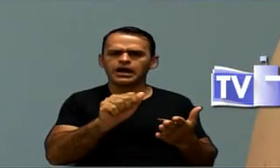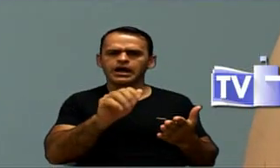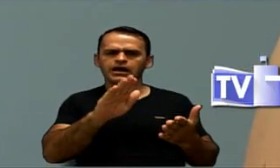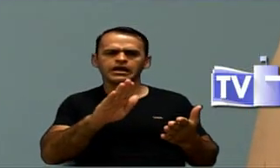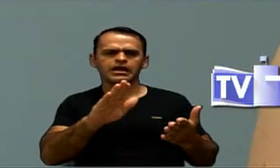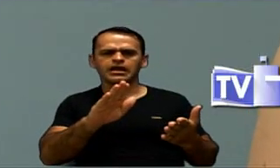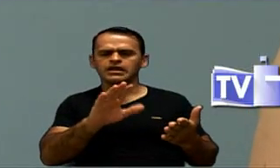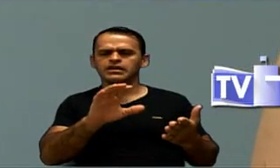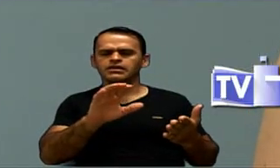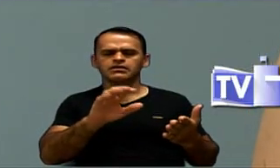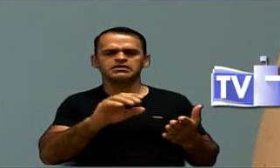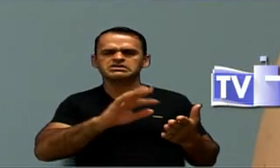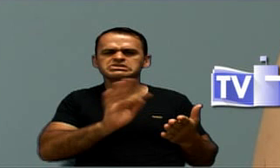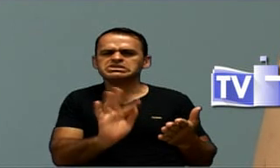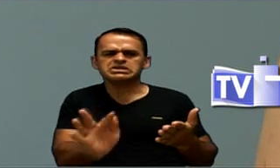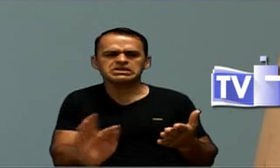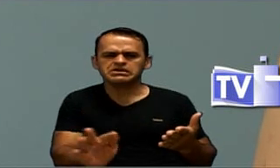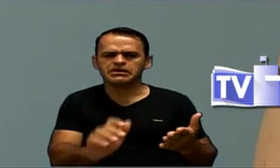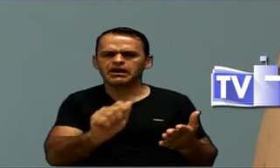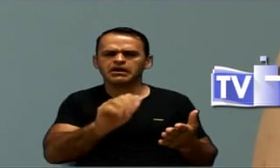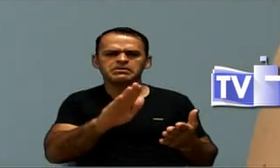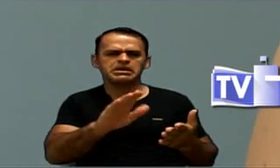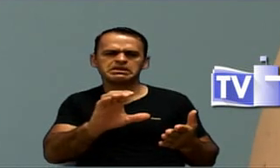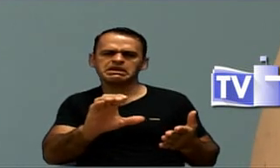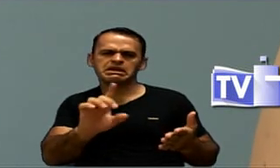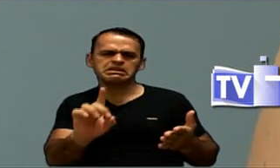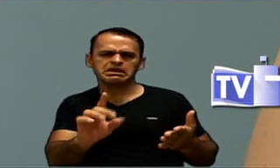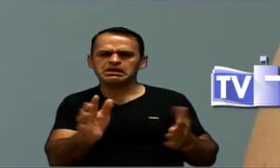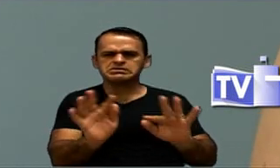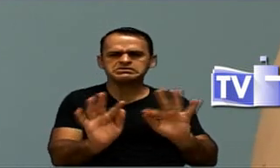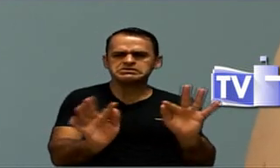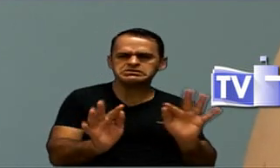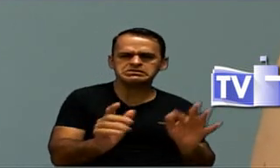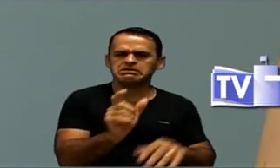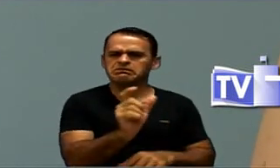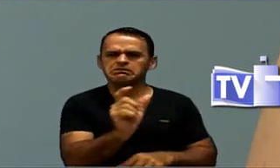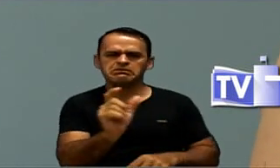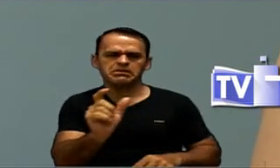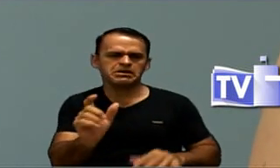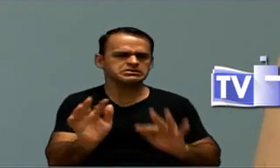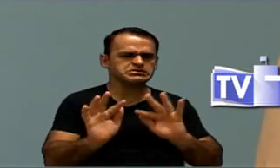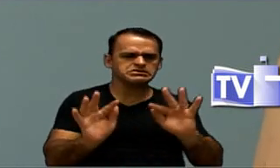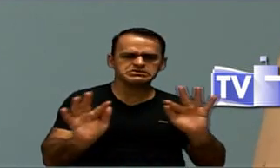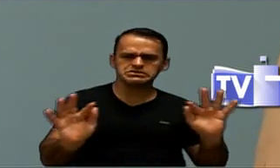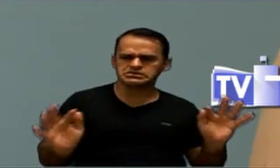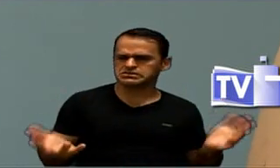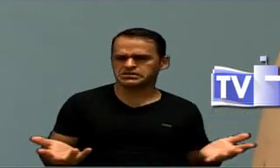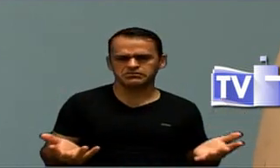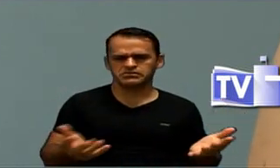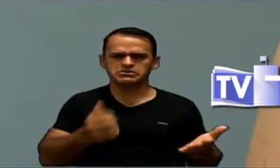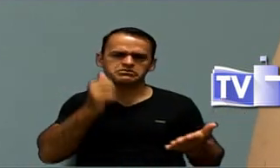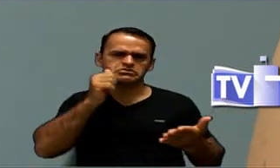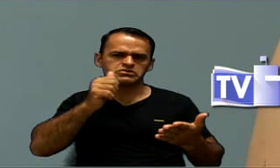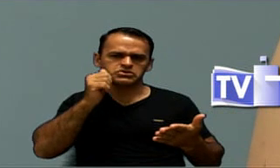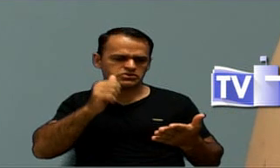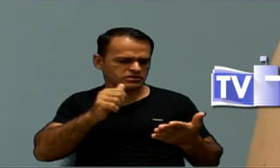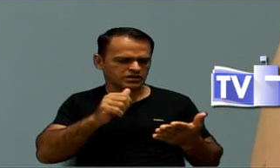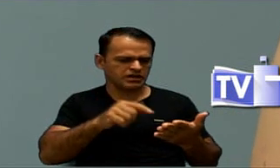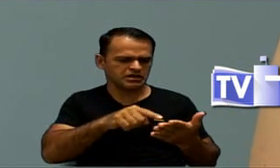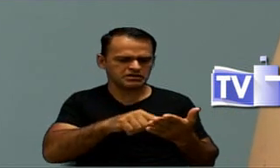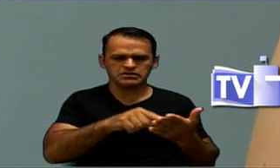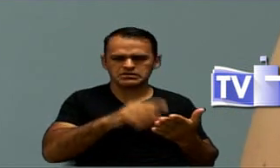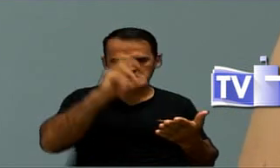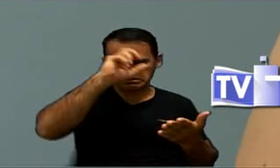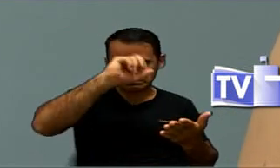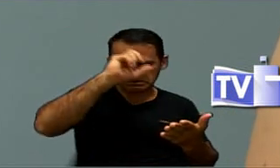Moral, que ensinava basicamente o abecedário, e as palavras elas tinham algumas características que a mulher deveria ter, ou seja, A